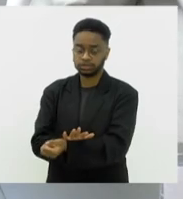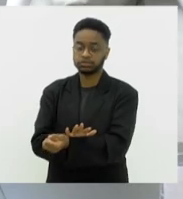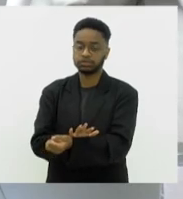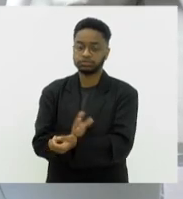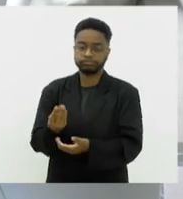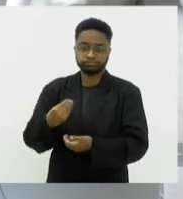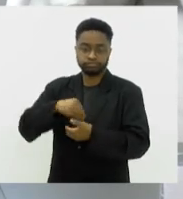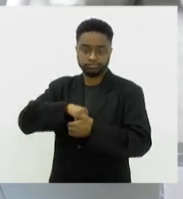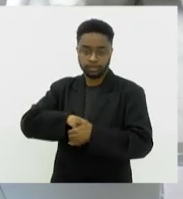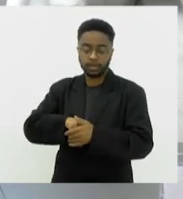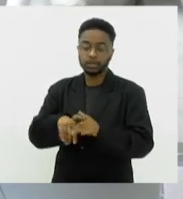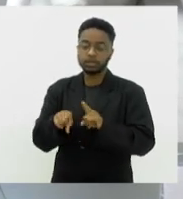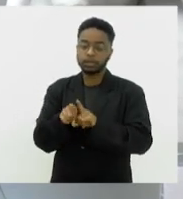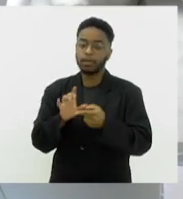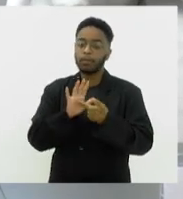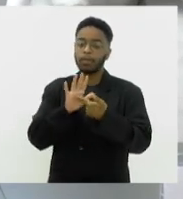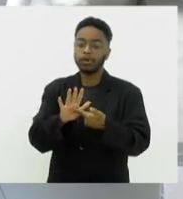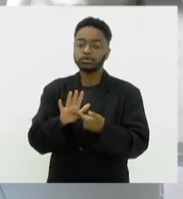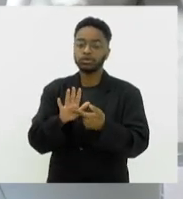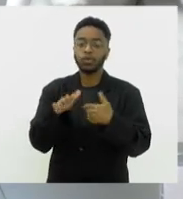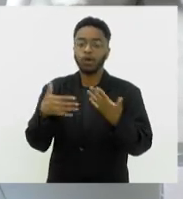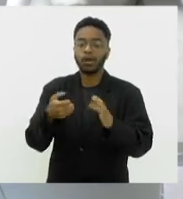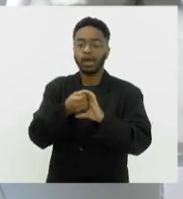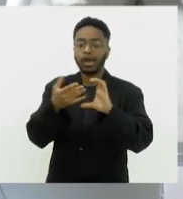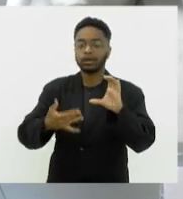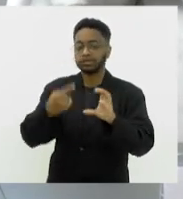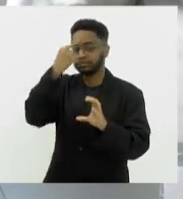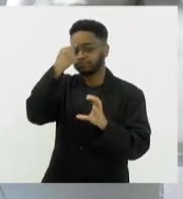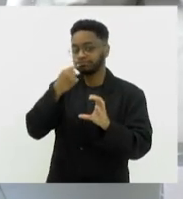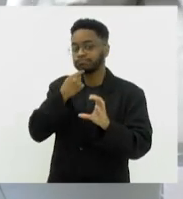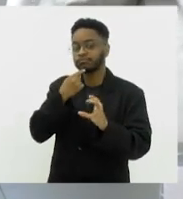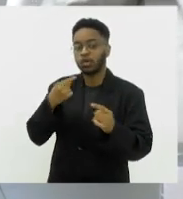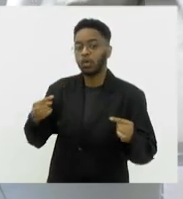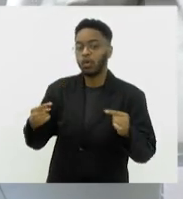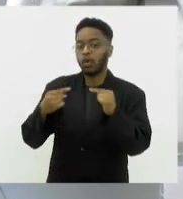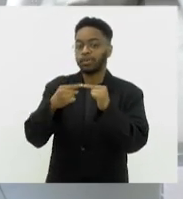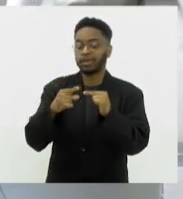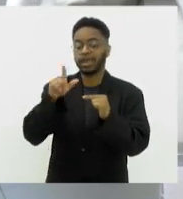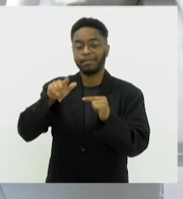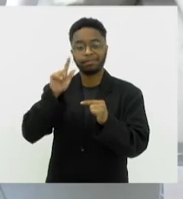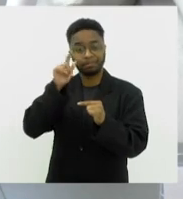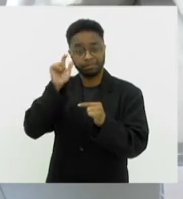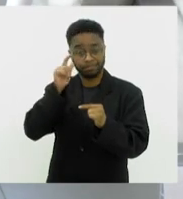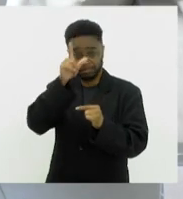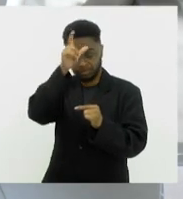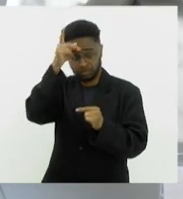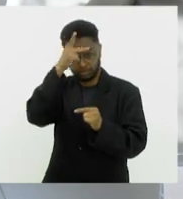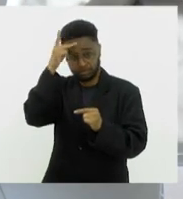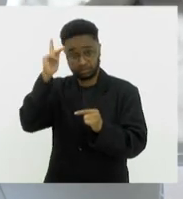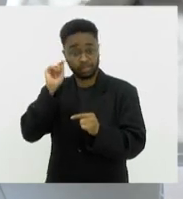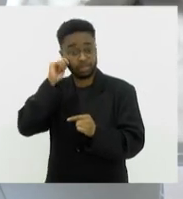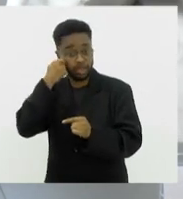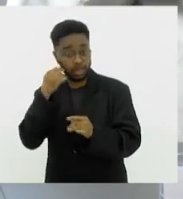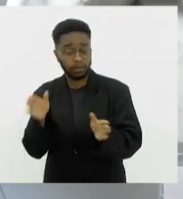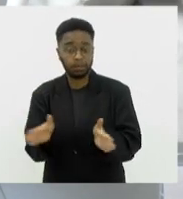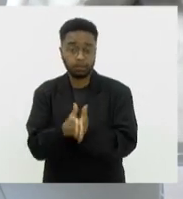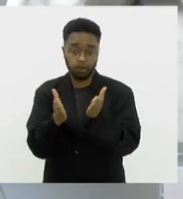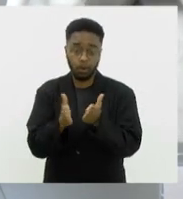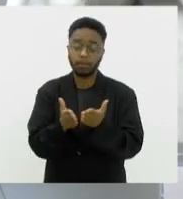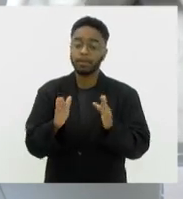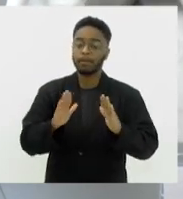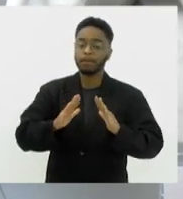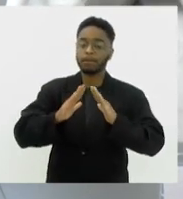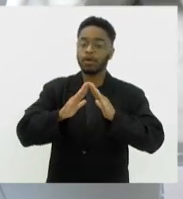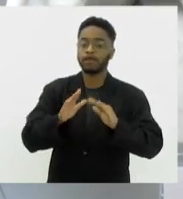inerente Perfila num uma pessoa negra numa pessoa pobre de favela e periferia e